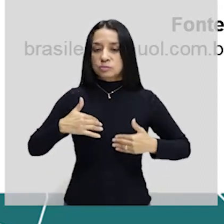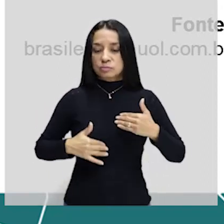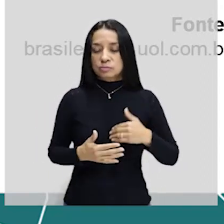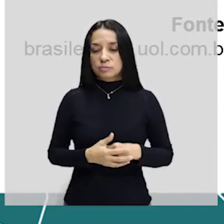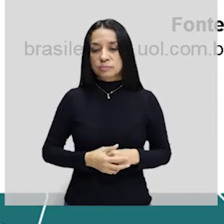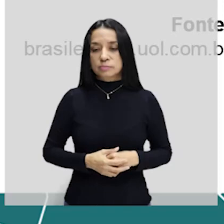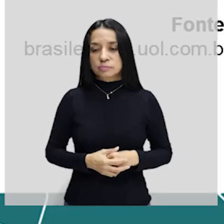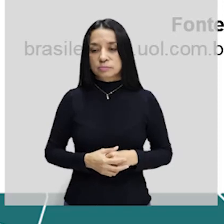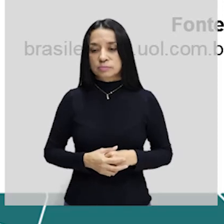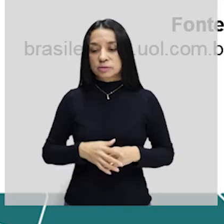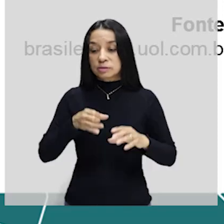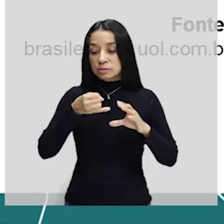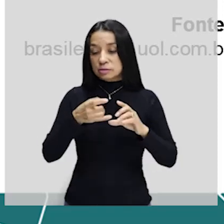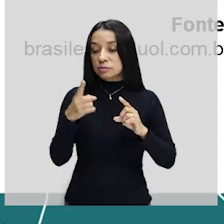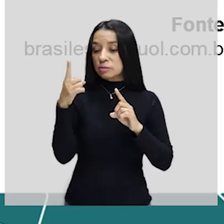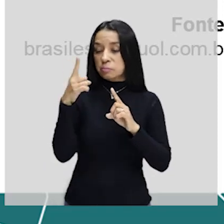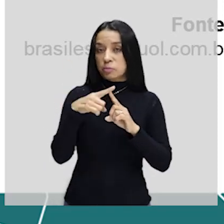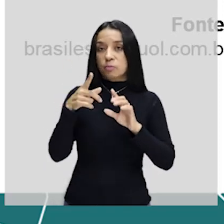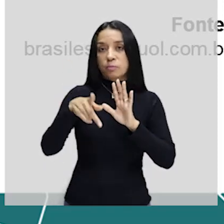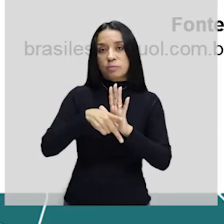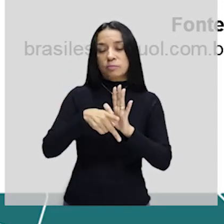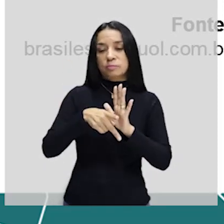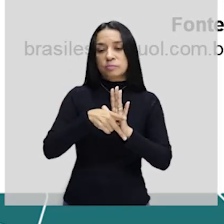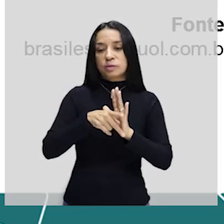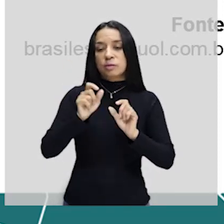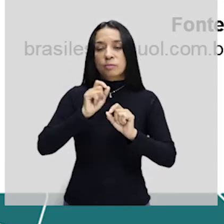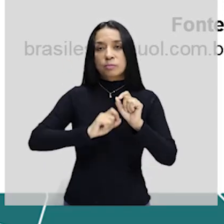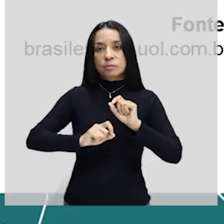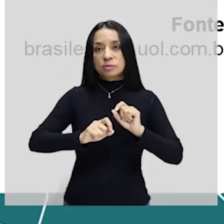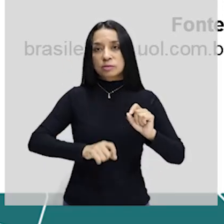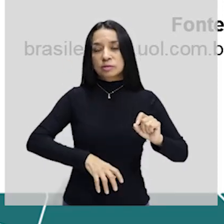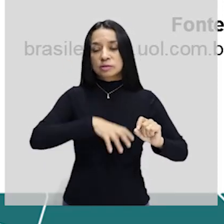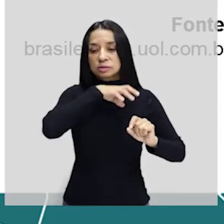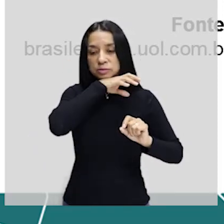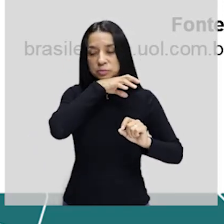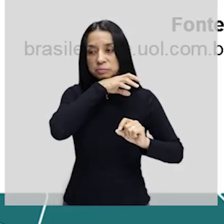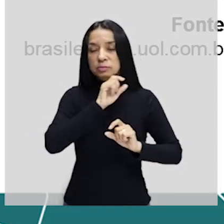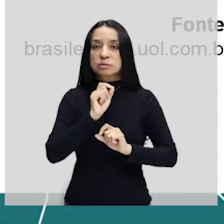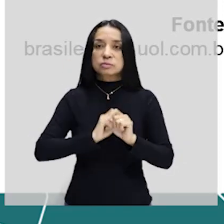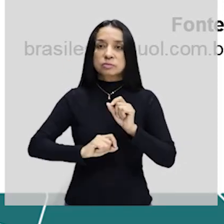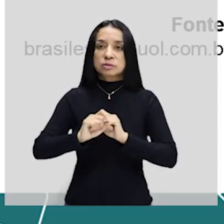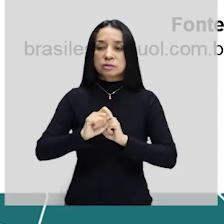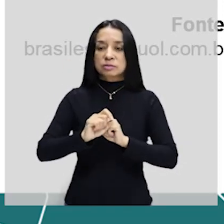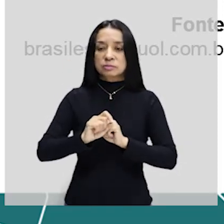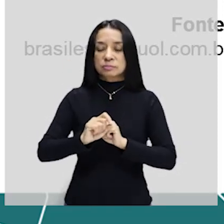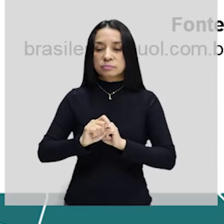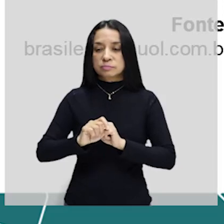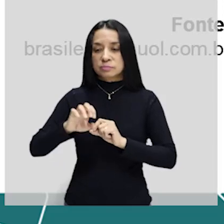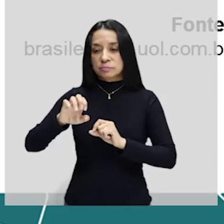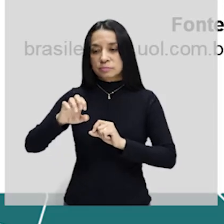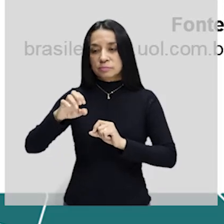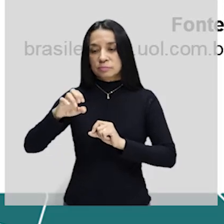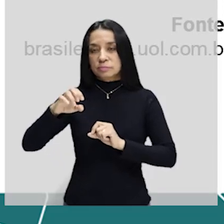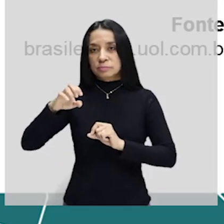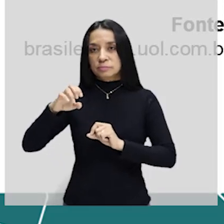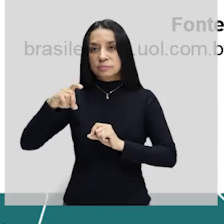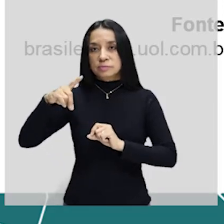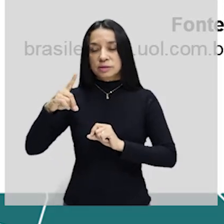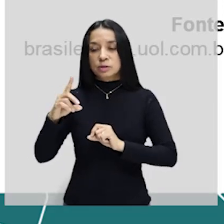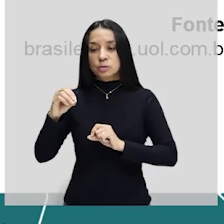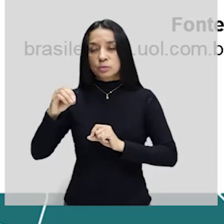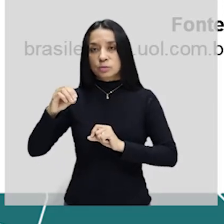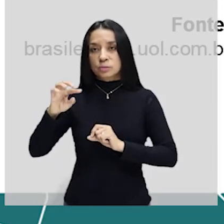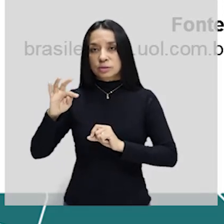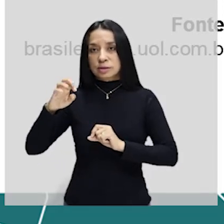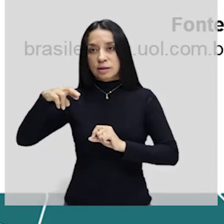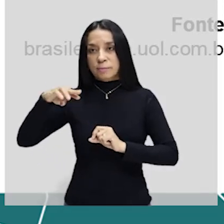mamíferos porque eles são animais, anota aí, os mamíferos são animais endotérmicos.